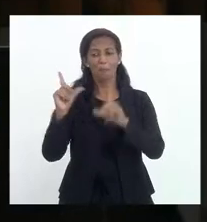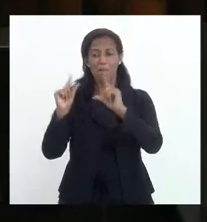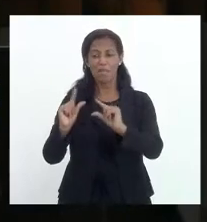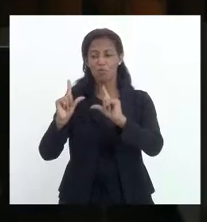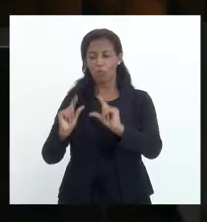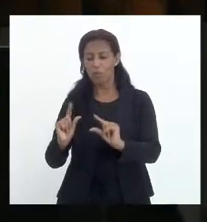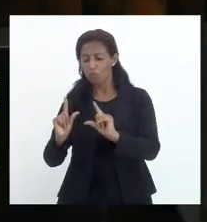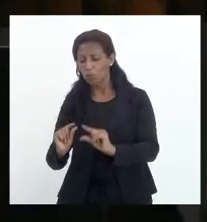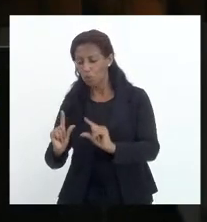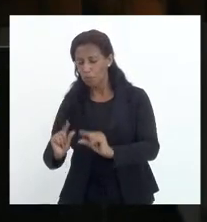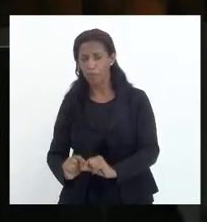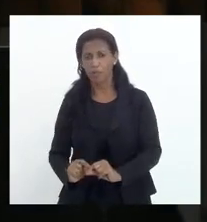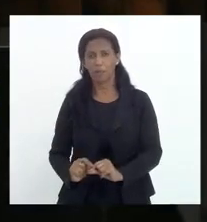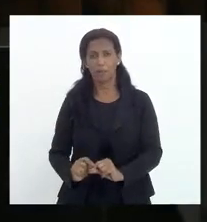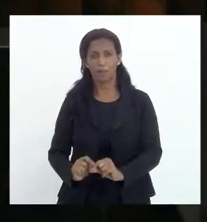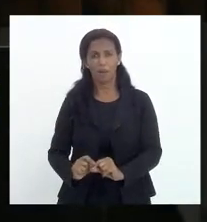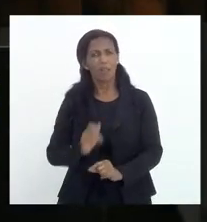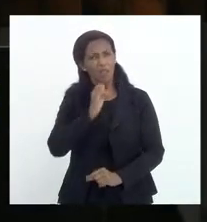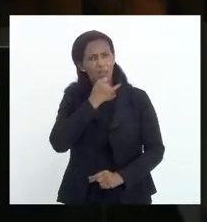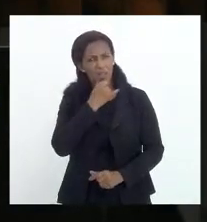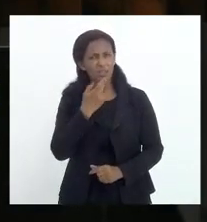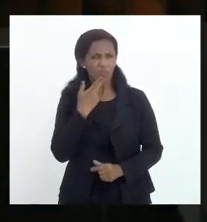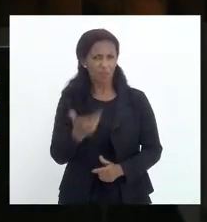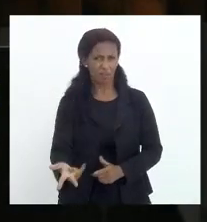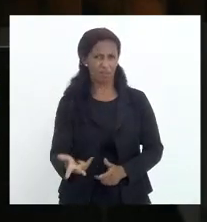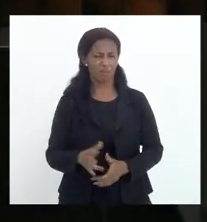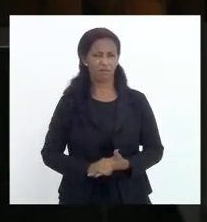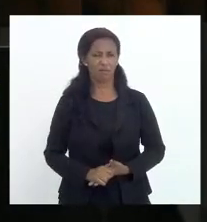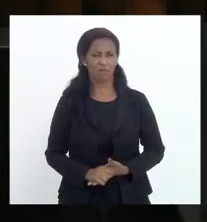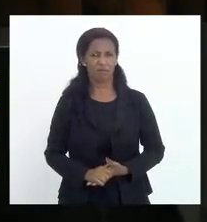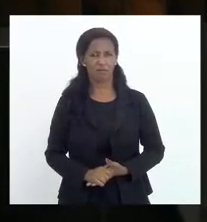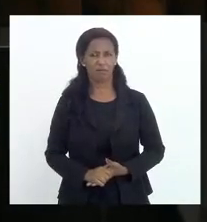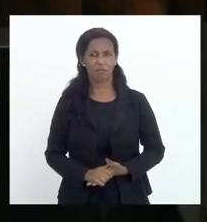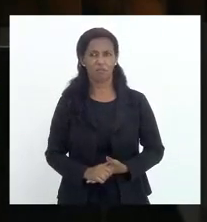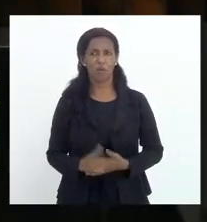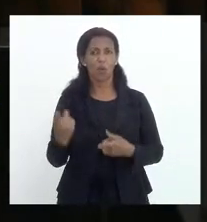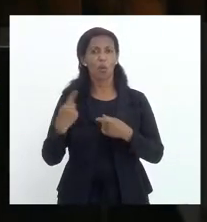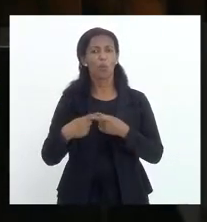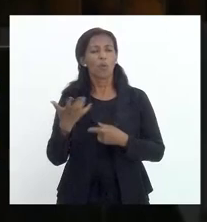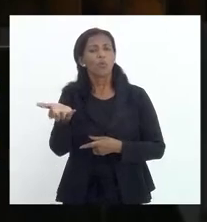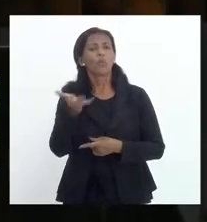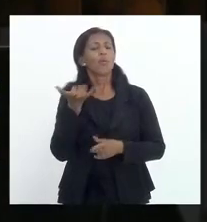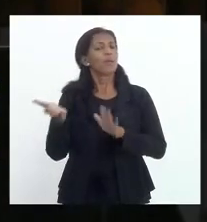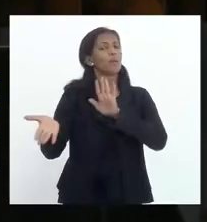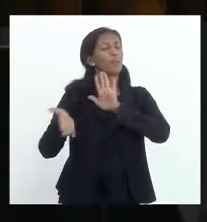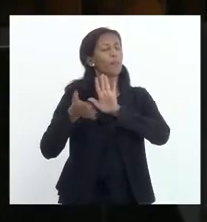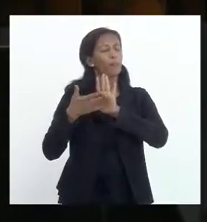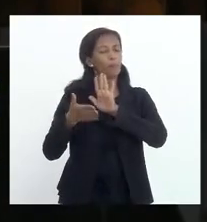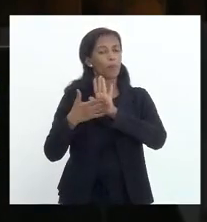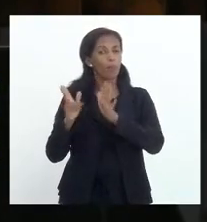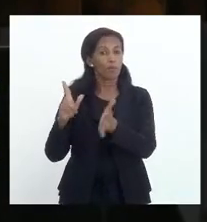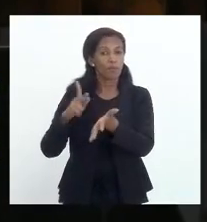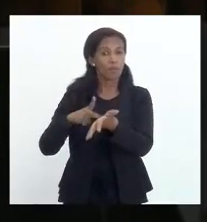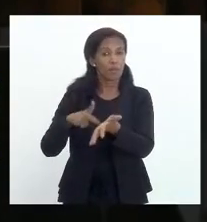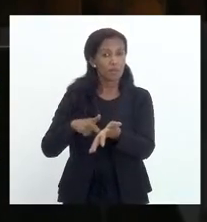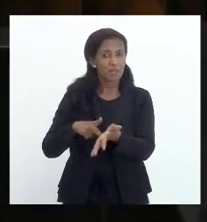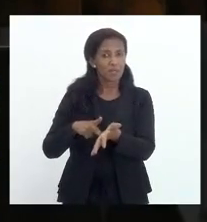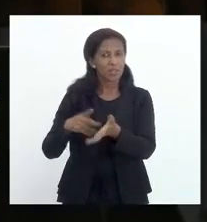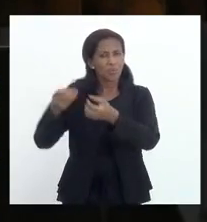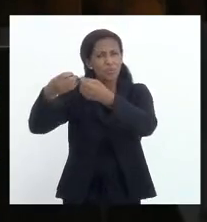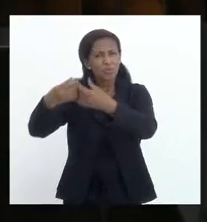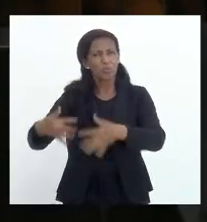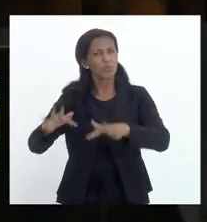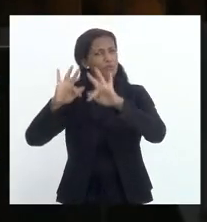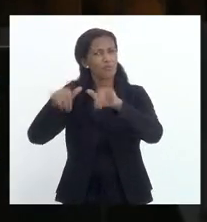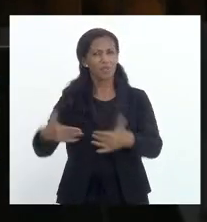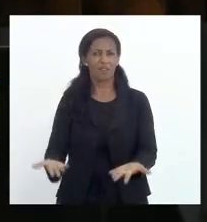mínimo. É triste falar isso. O que estão querendo propor realmente é o desmonte